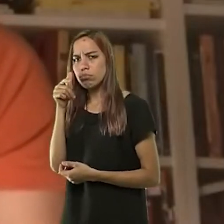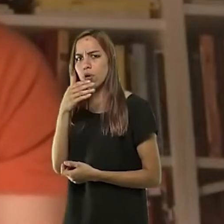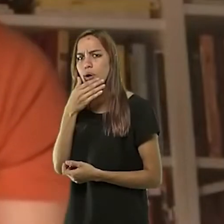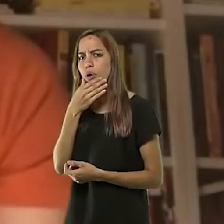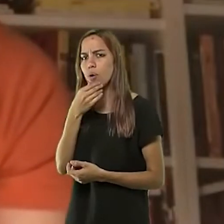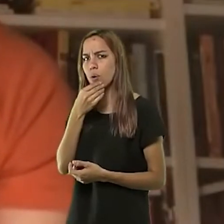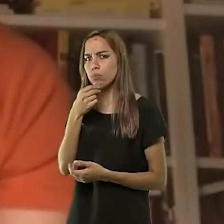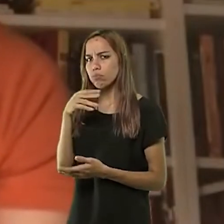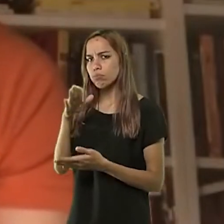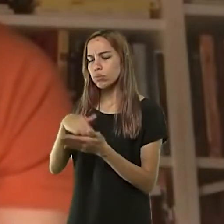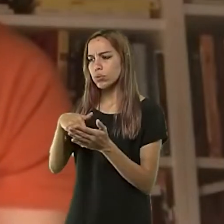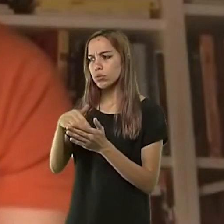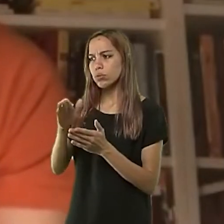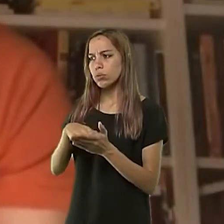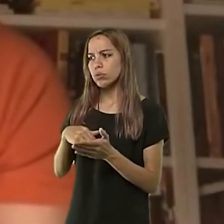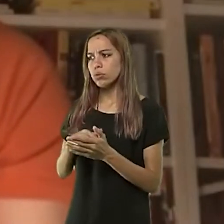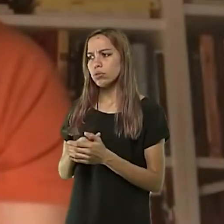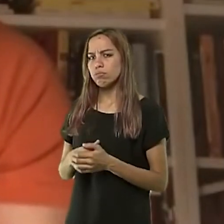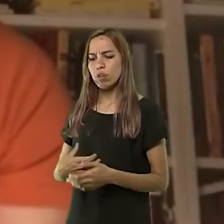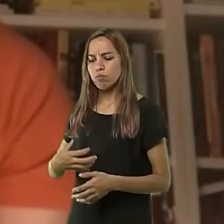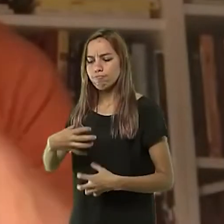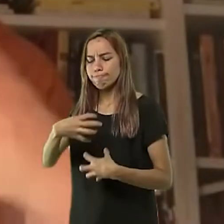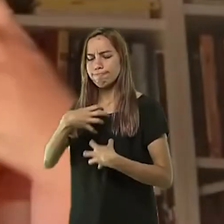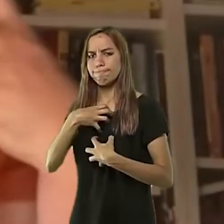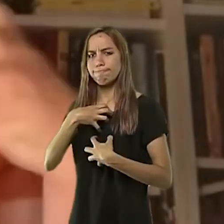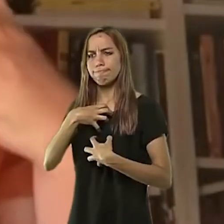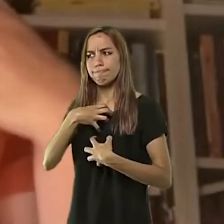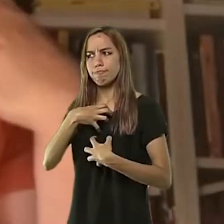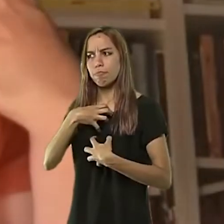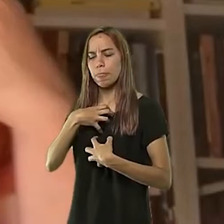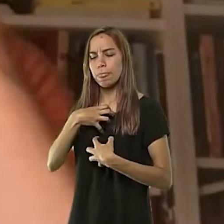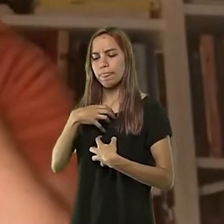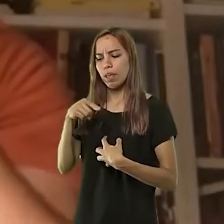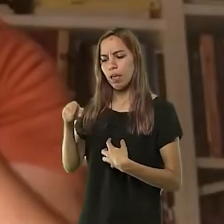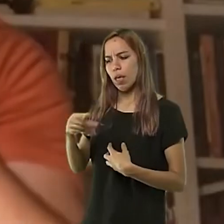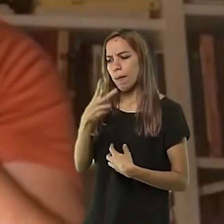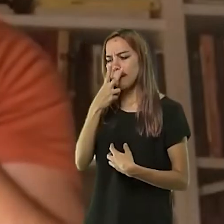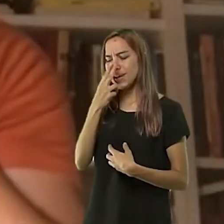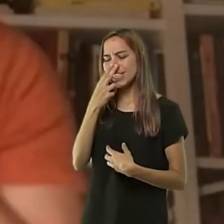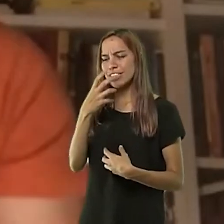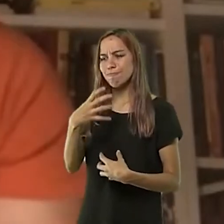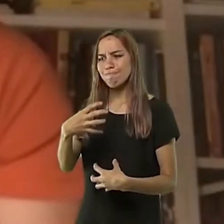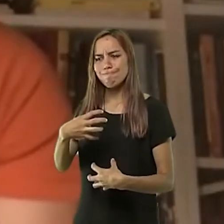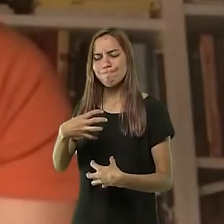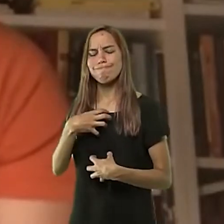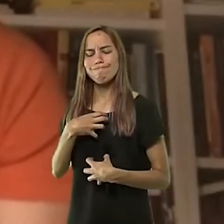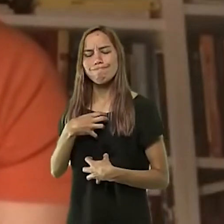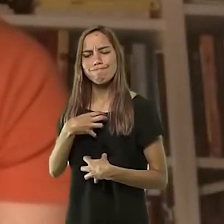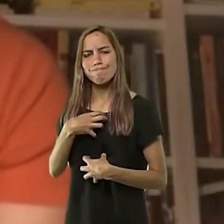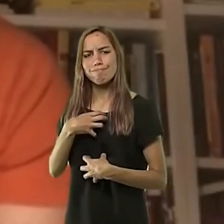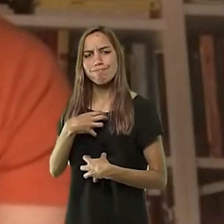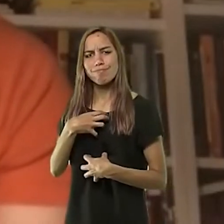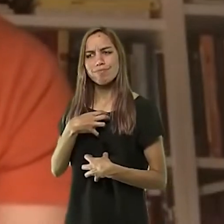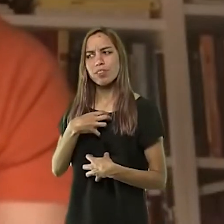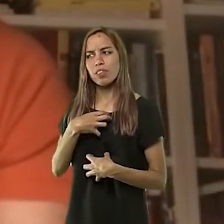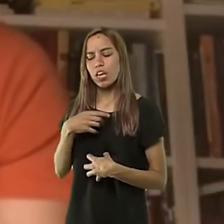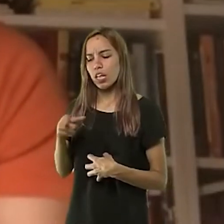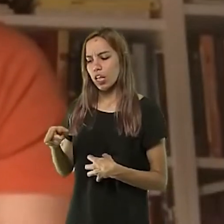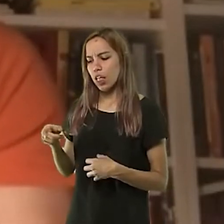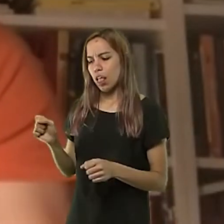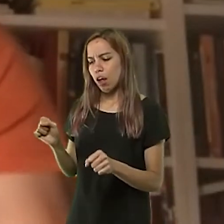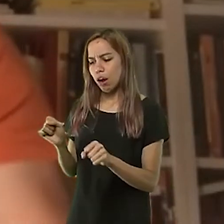acabou por ter uma relação com Oskar Kokoschka, e a relação deles foi muito intensa, muito febril, e quando terminaram,